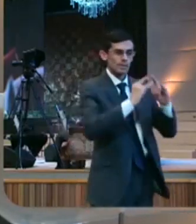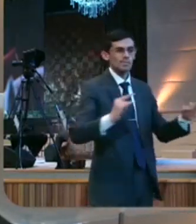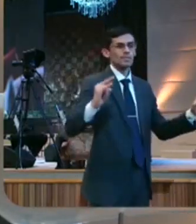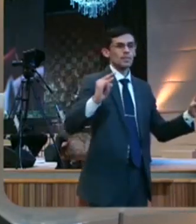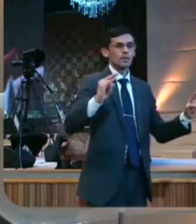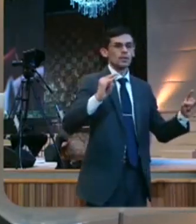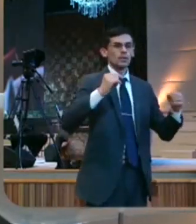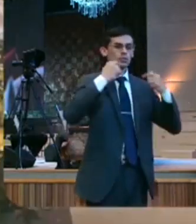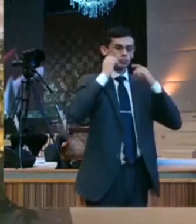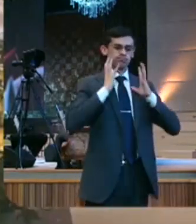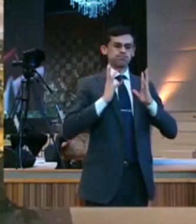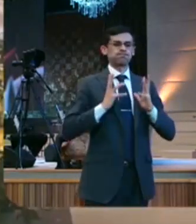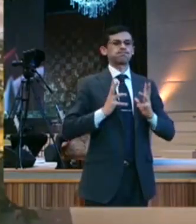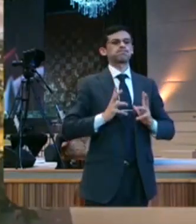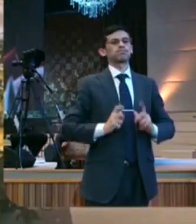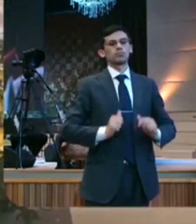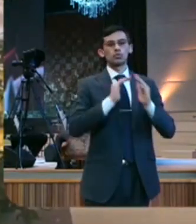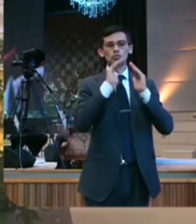o seu corpo,